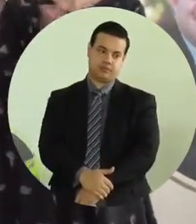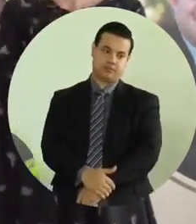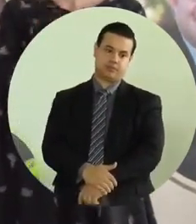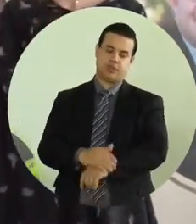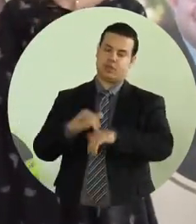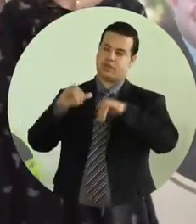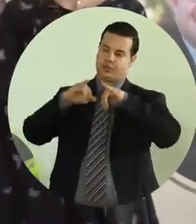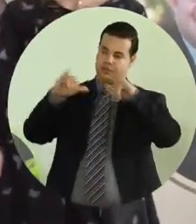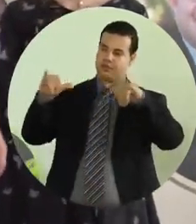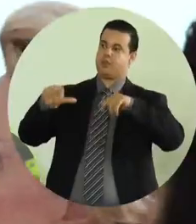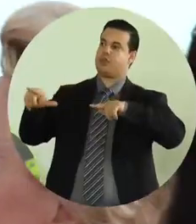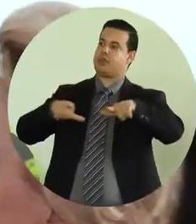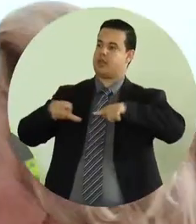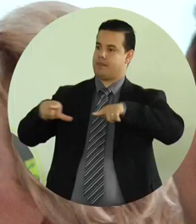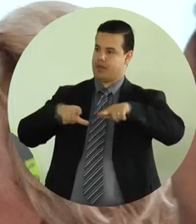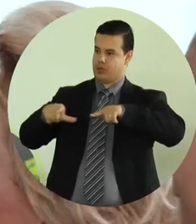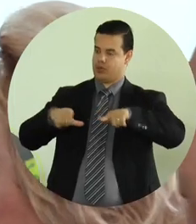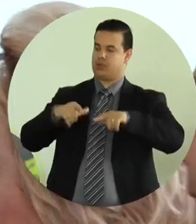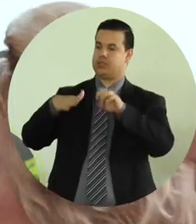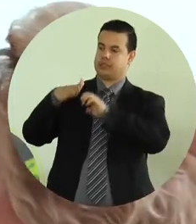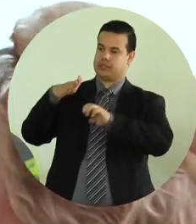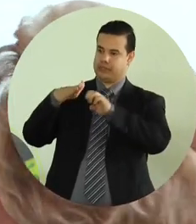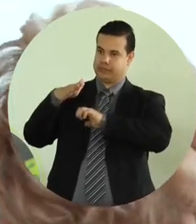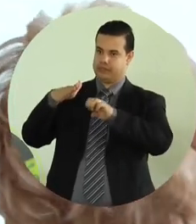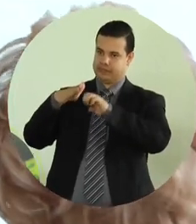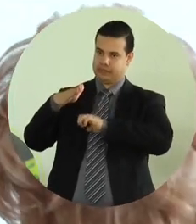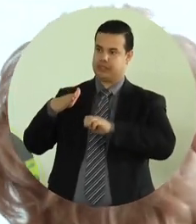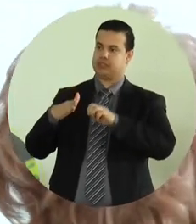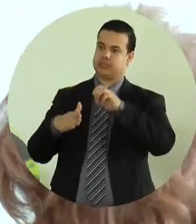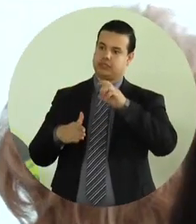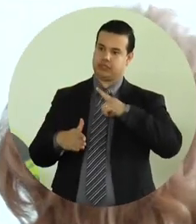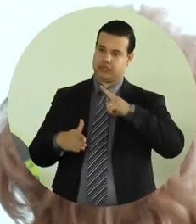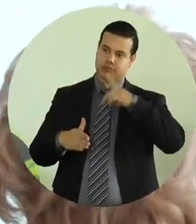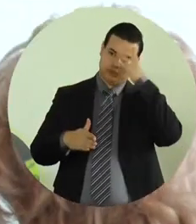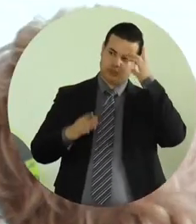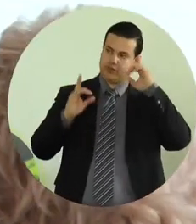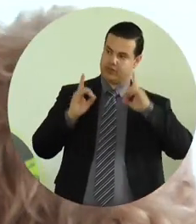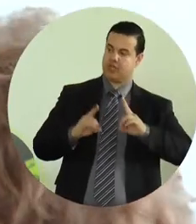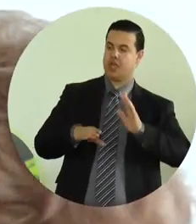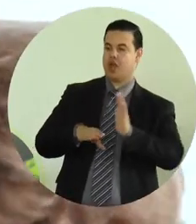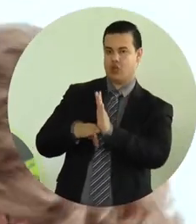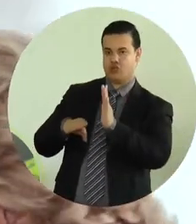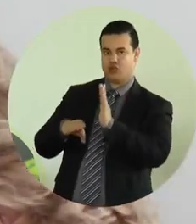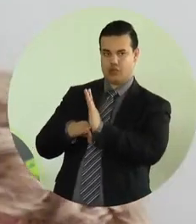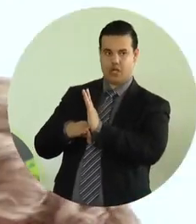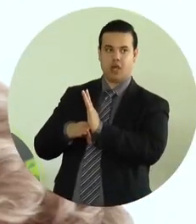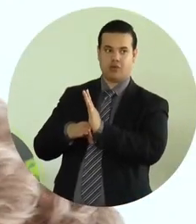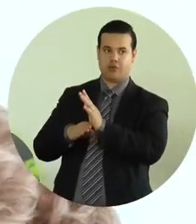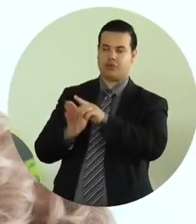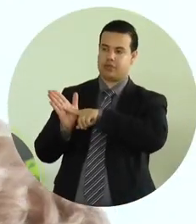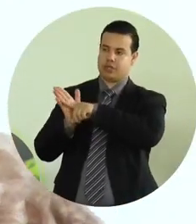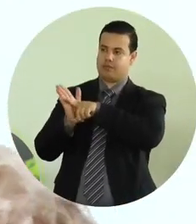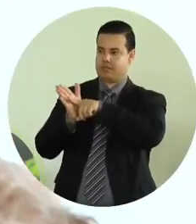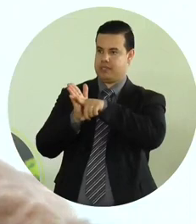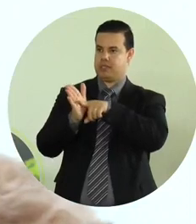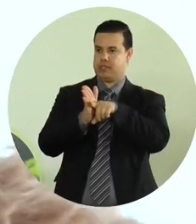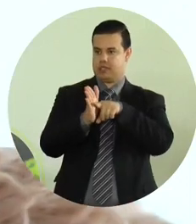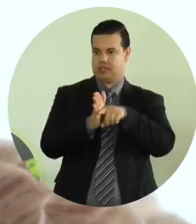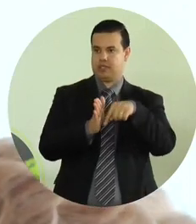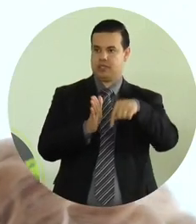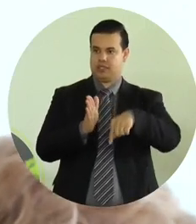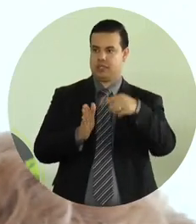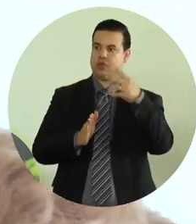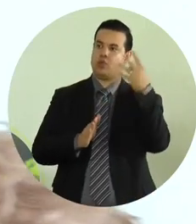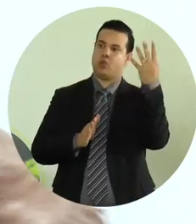Informamos que os trabalhadores das empresas com deficiência ajudaram na pesquisa desse